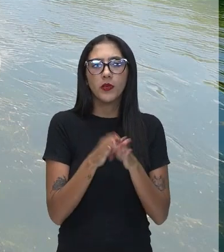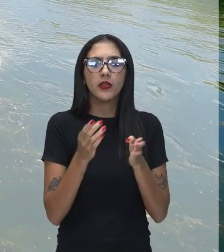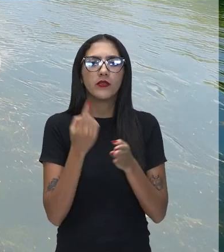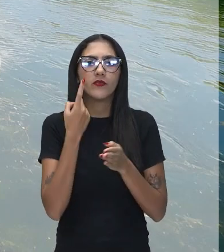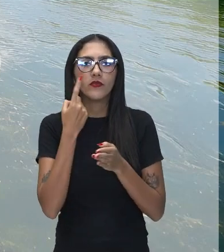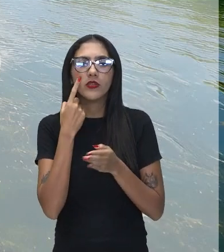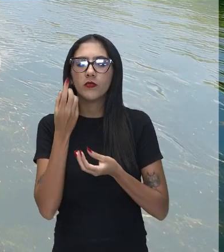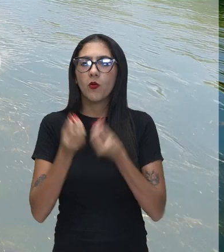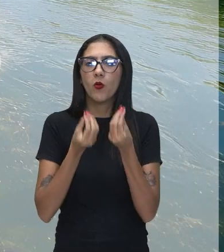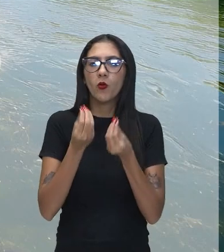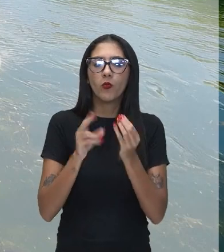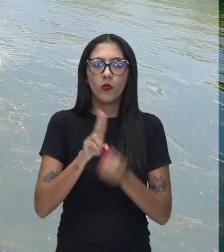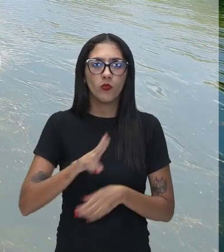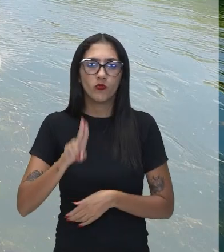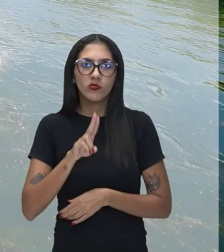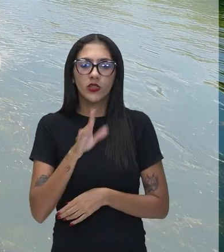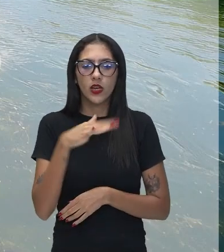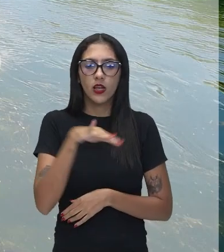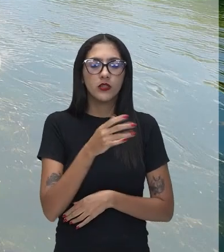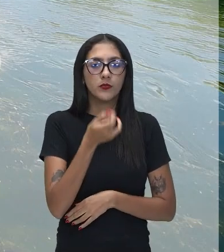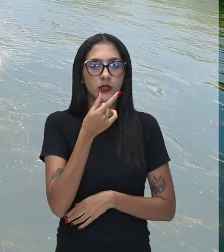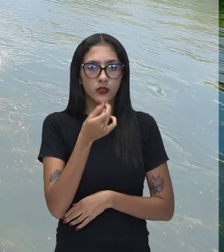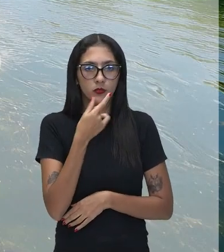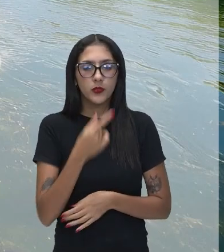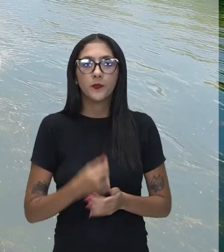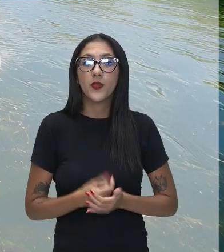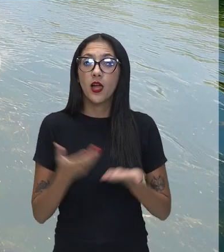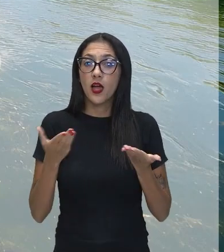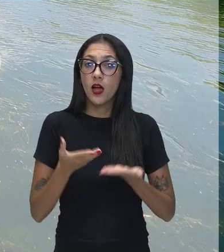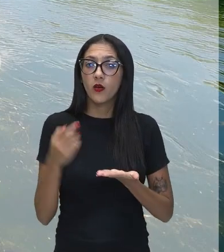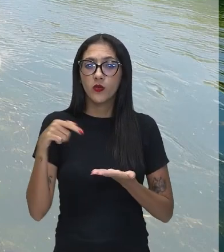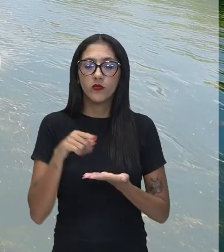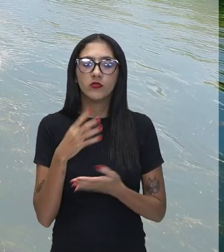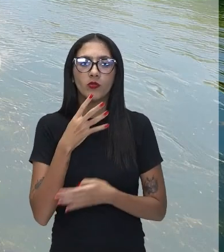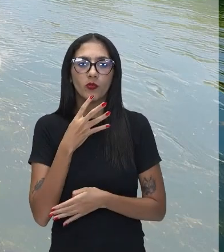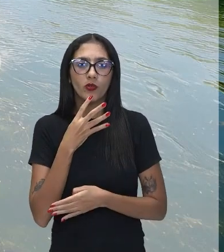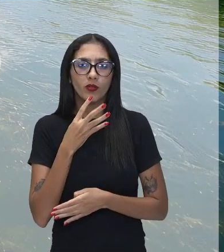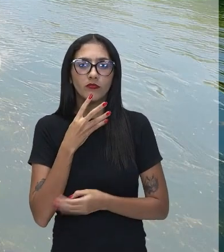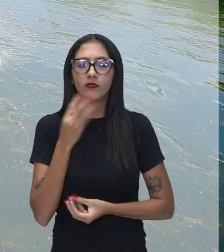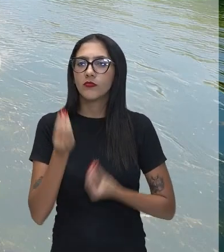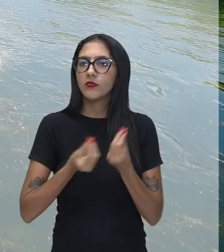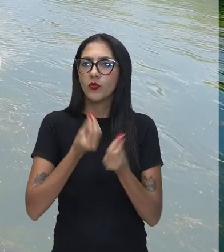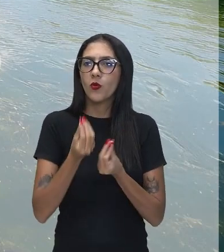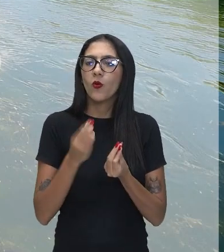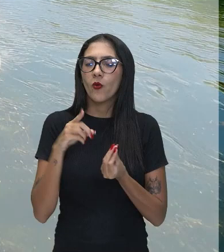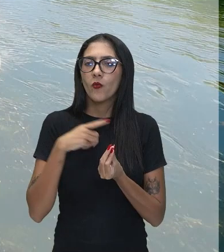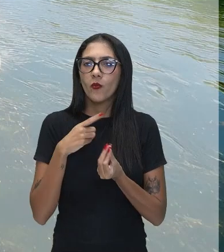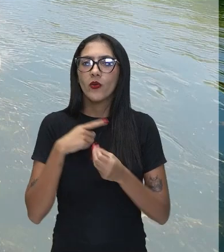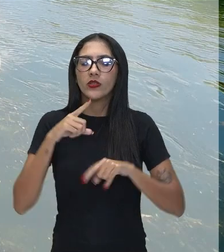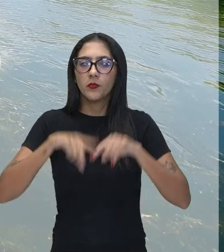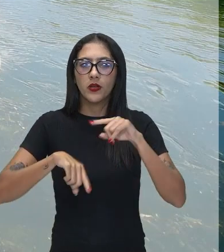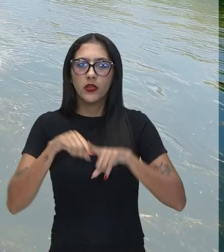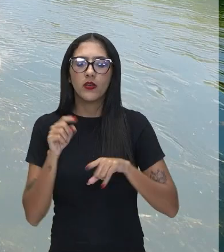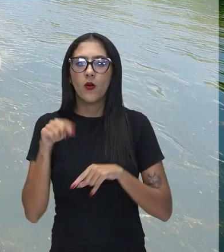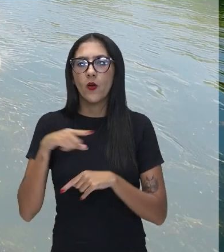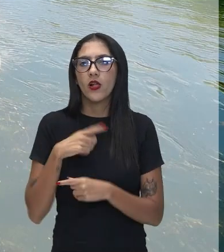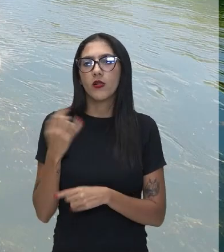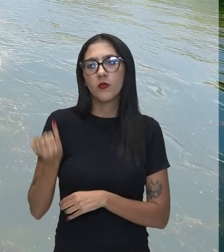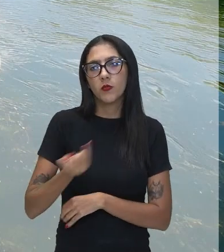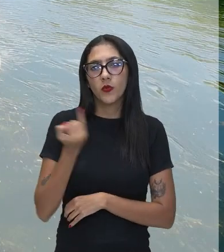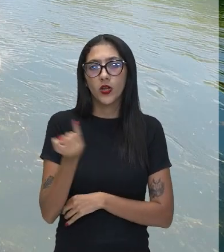medicamentos, vamos ver como as aminas, elas também são importantes se elas